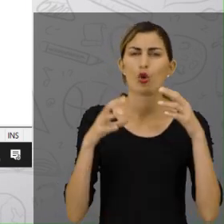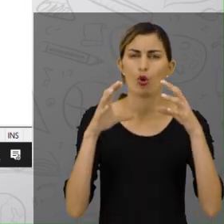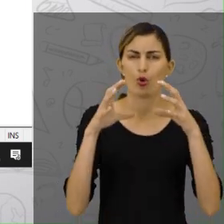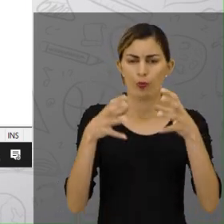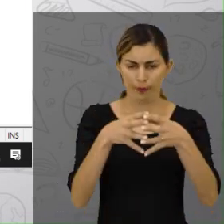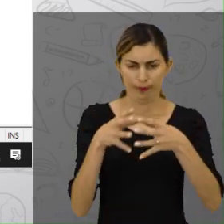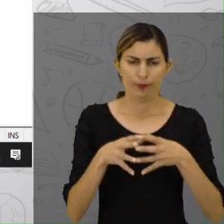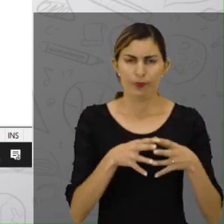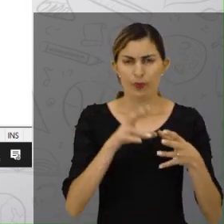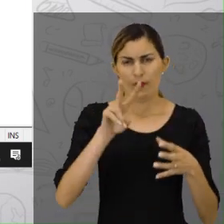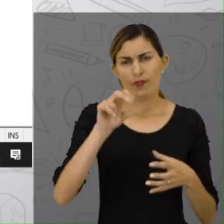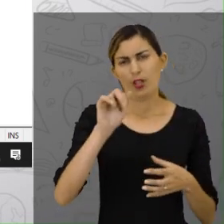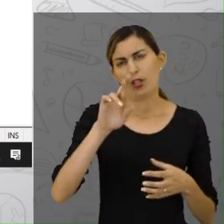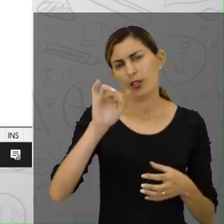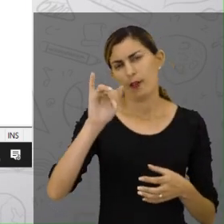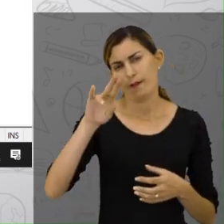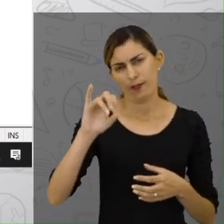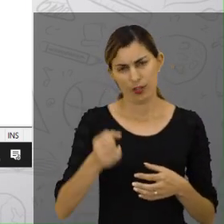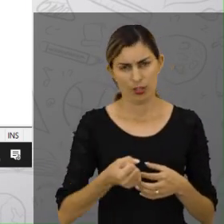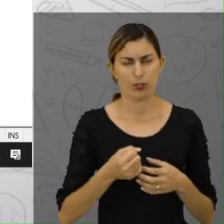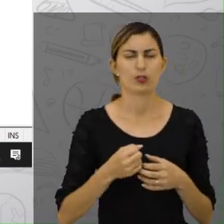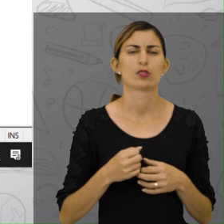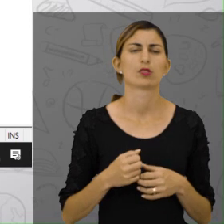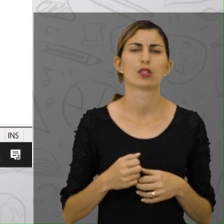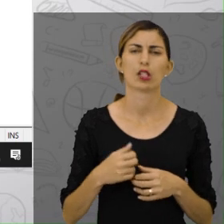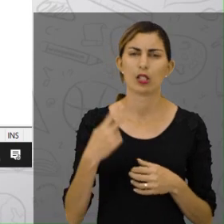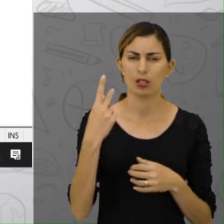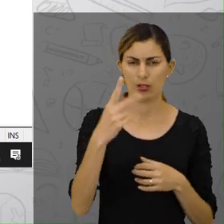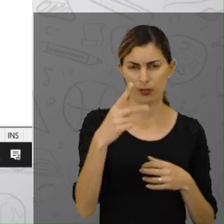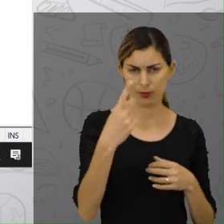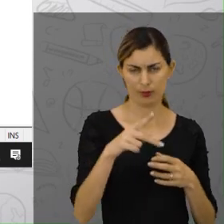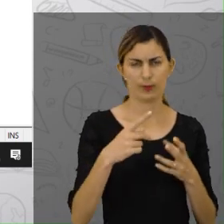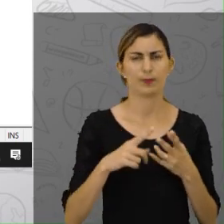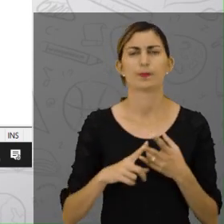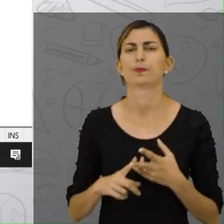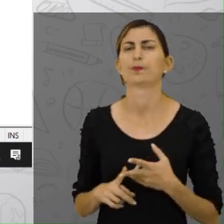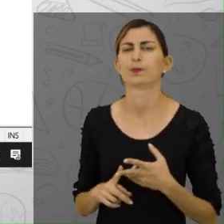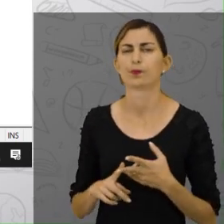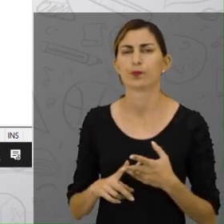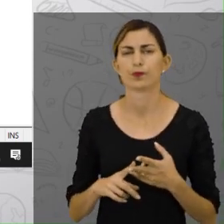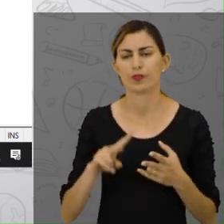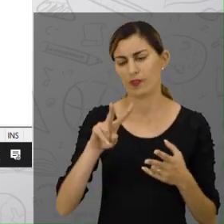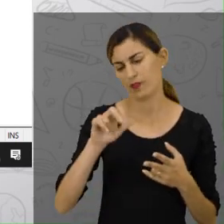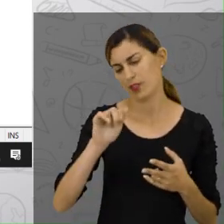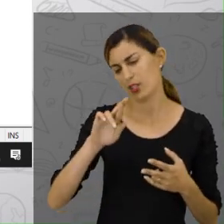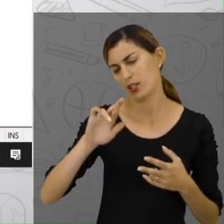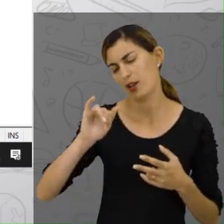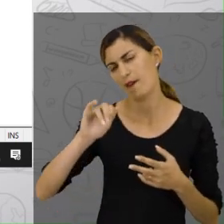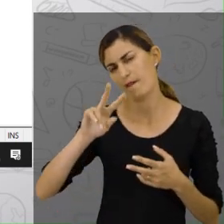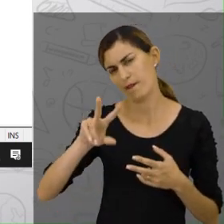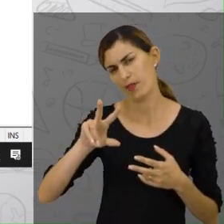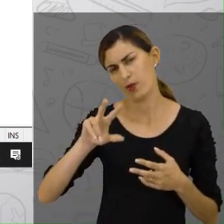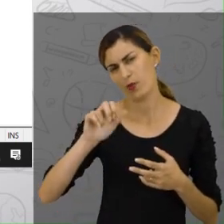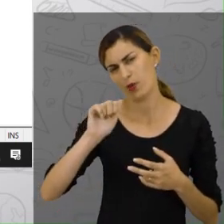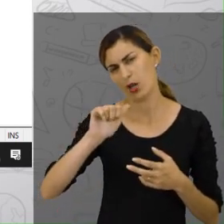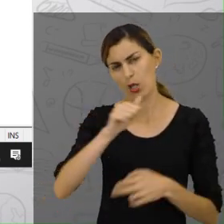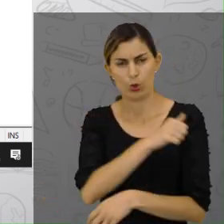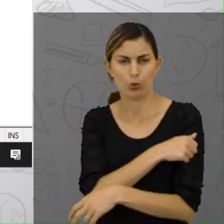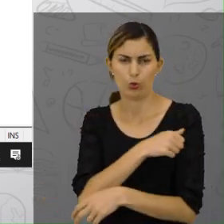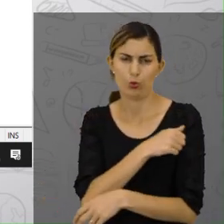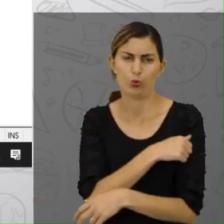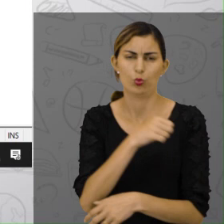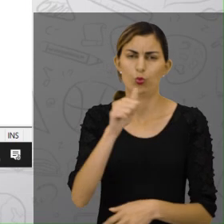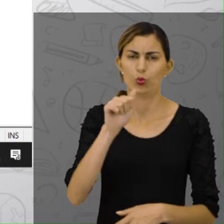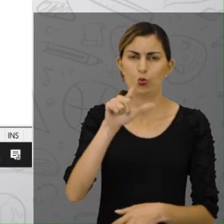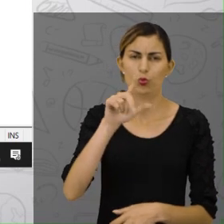é um conjunto de variáveis. Neste caso, a variável